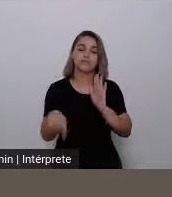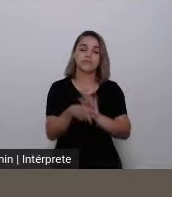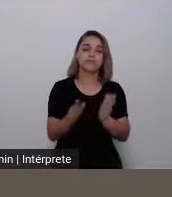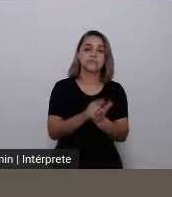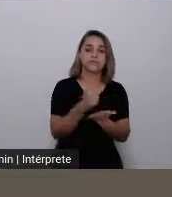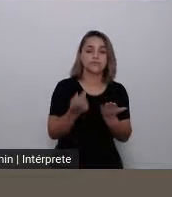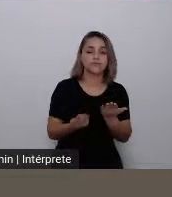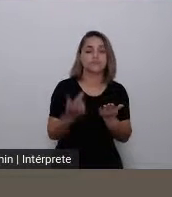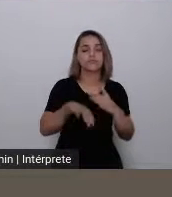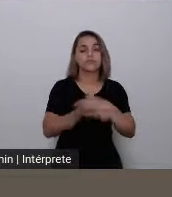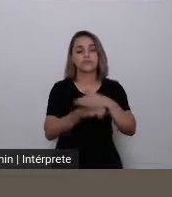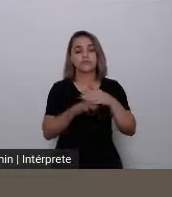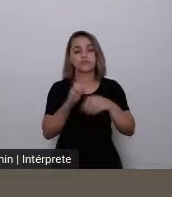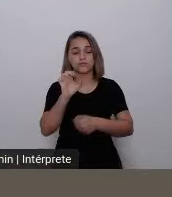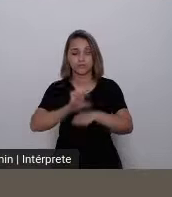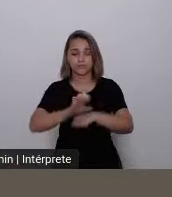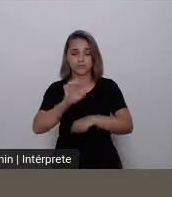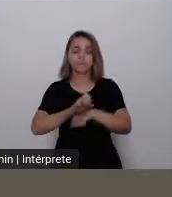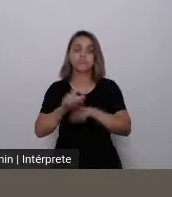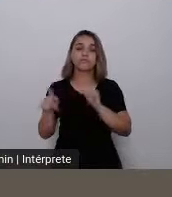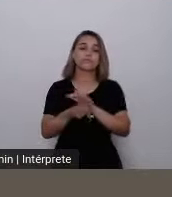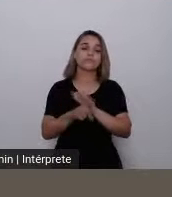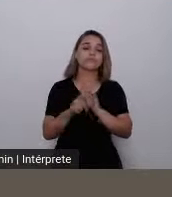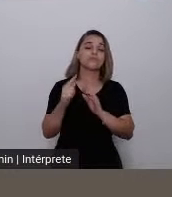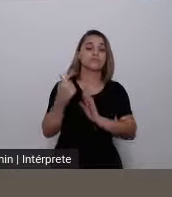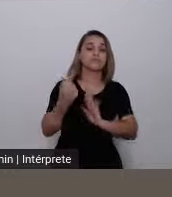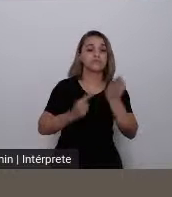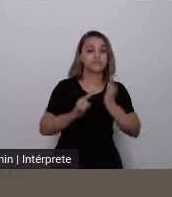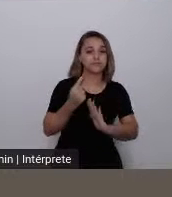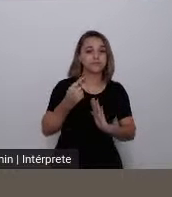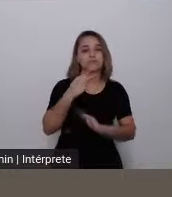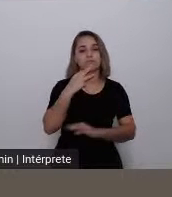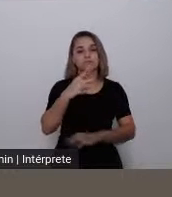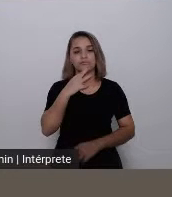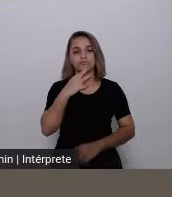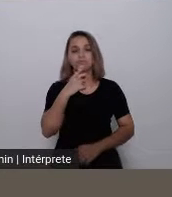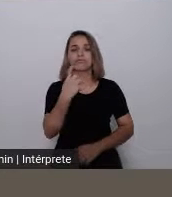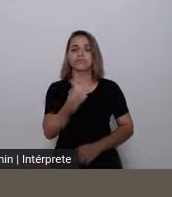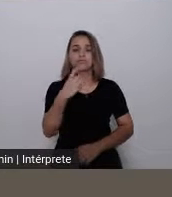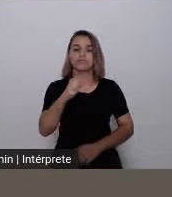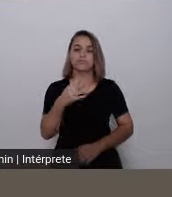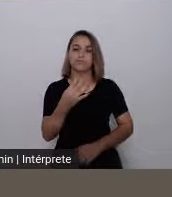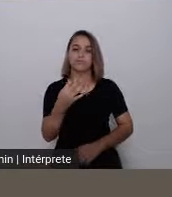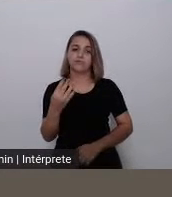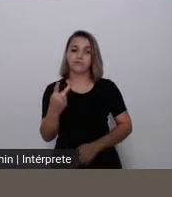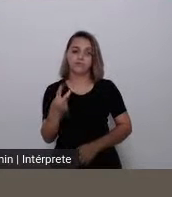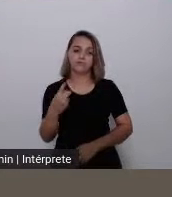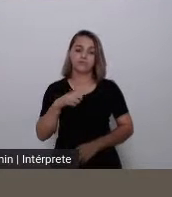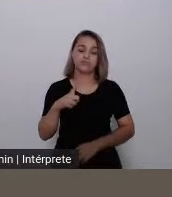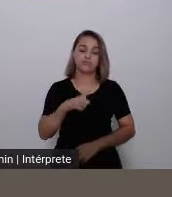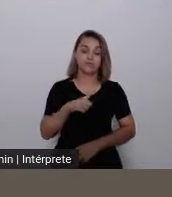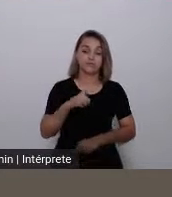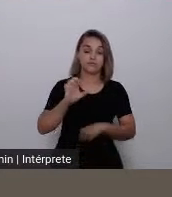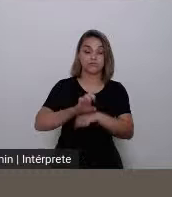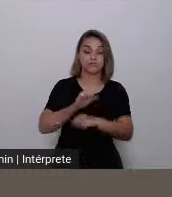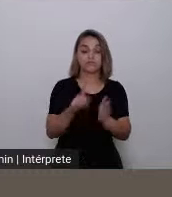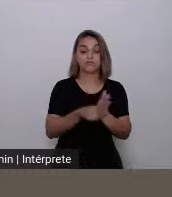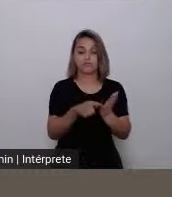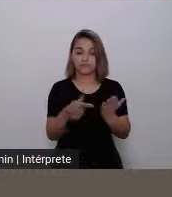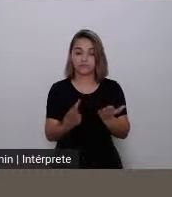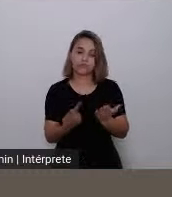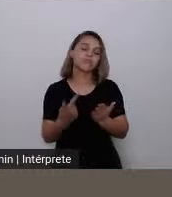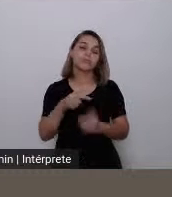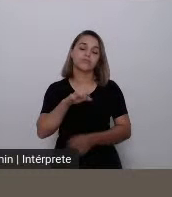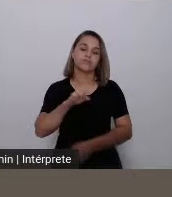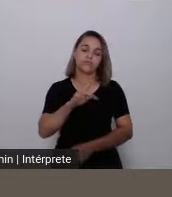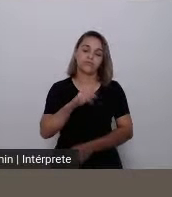fevereiro e março de 42 e republicado no aniversário de 80 anos, em 2002, pelo Estadão. Recorrentemente mencionado, a